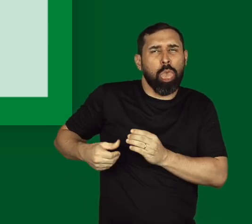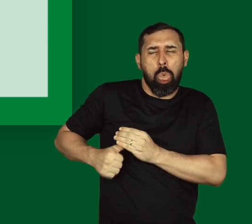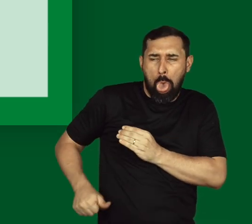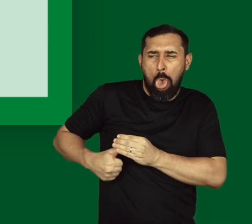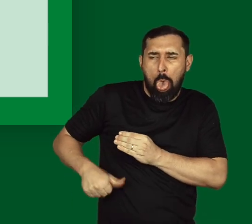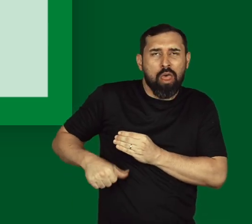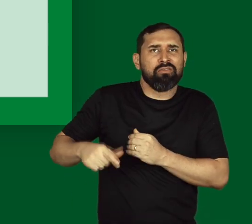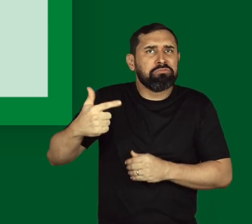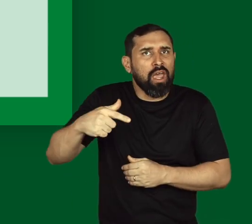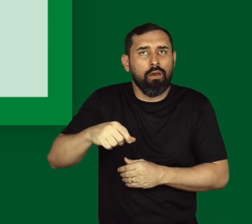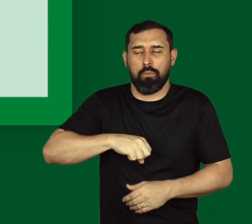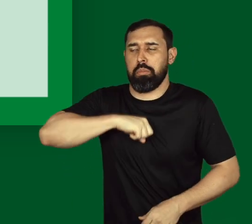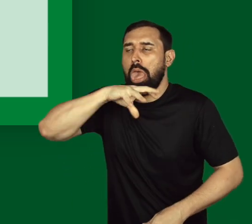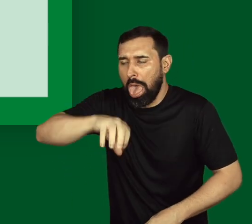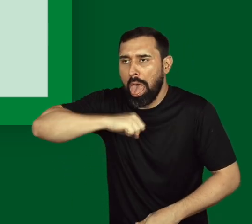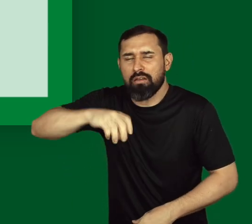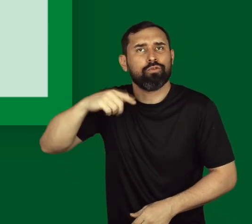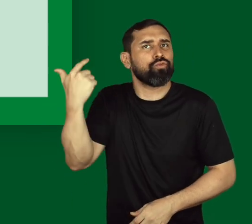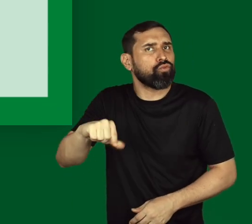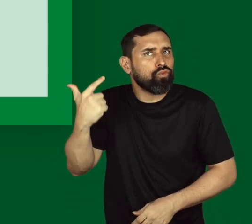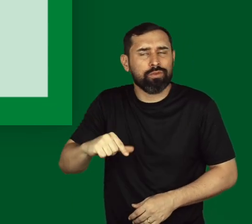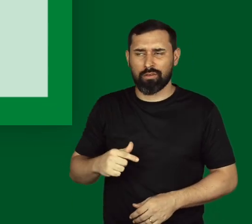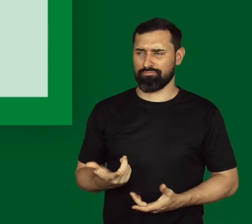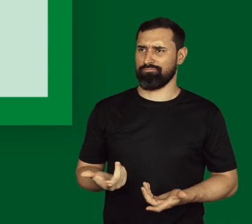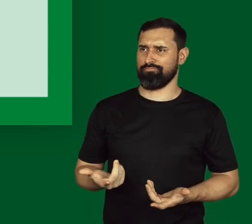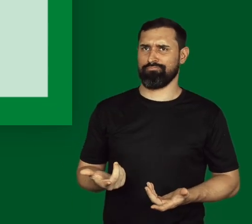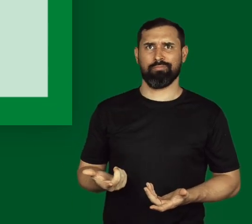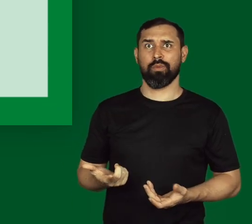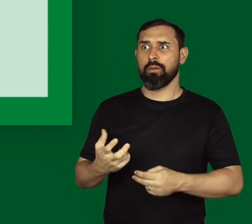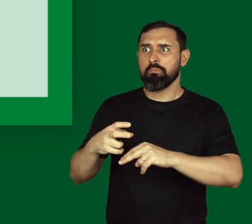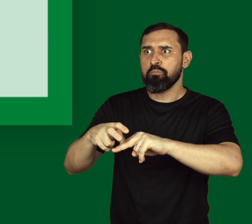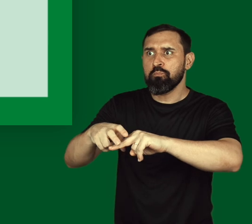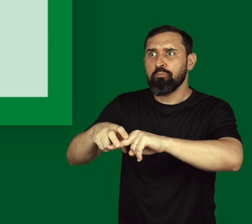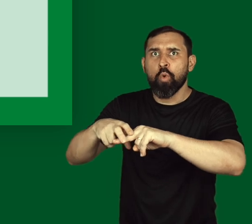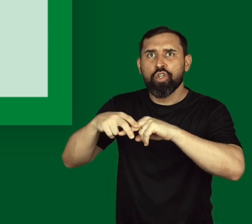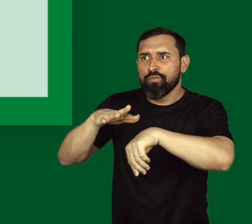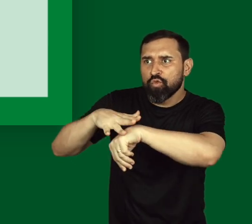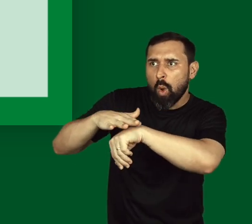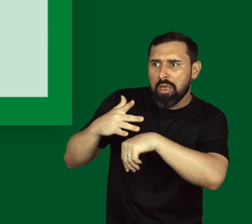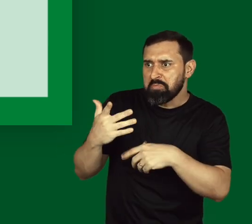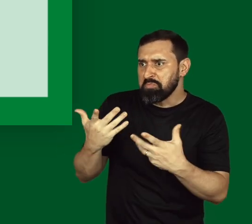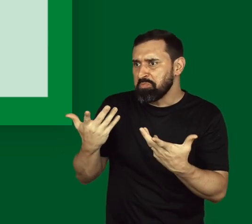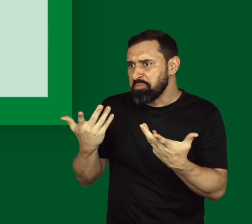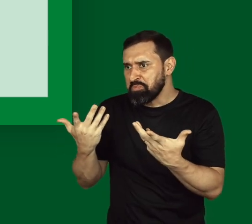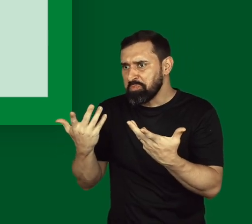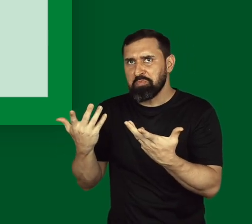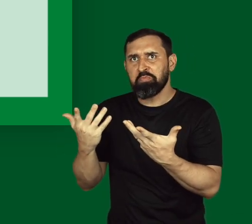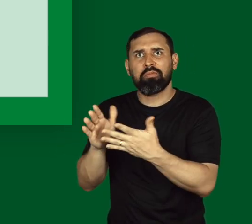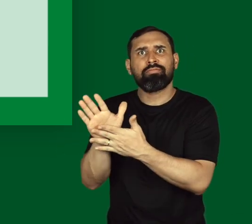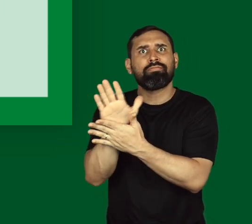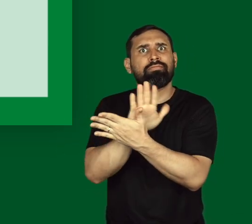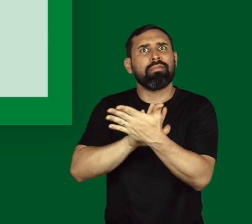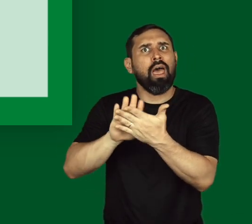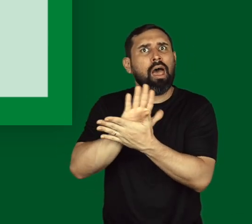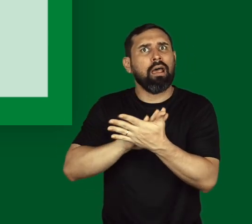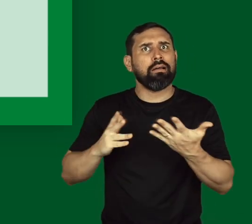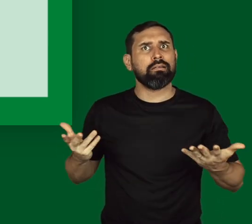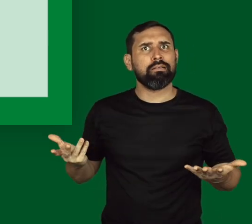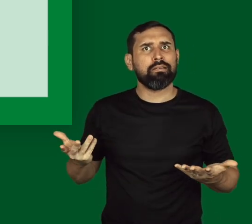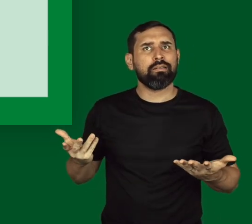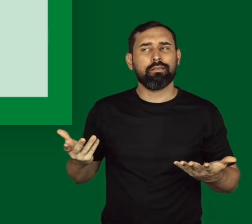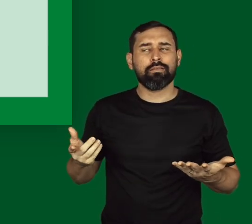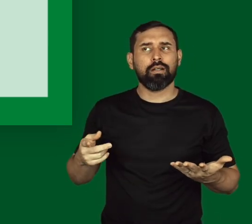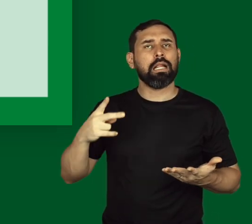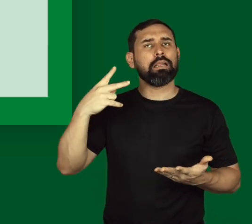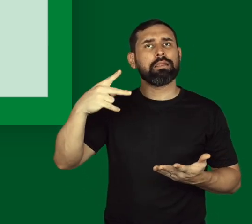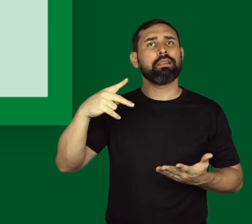vômito, ele não tem um quadro séptico instalado. E ele apresenta-se altamente com tempo de